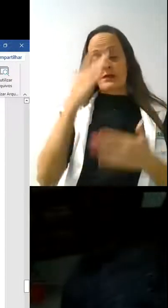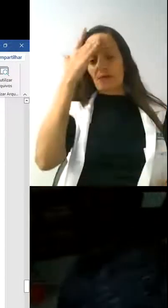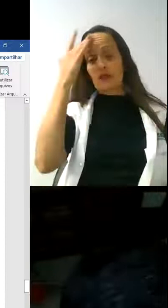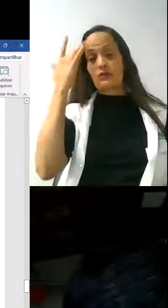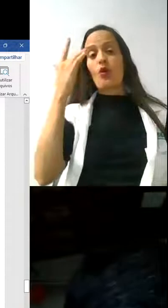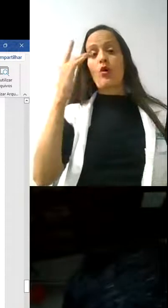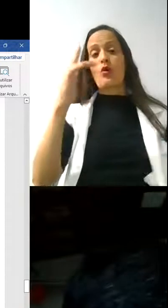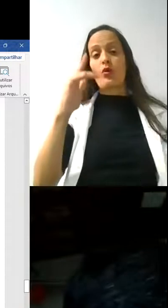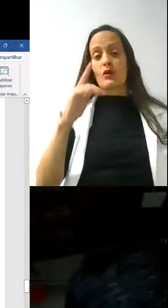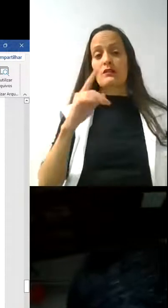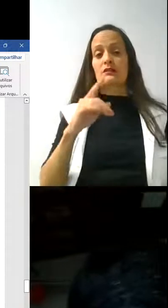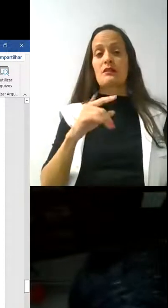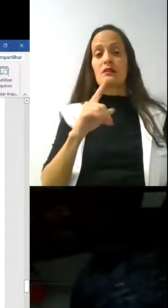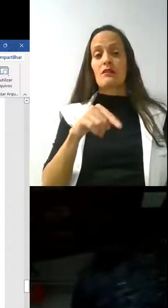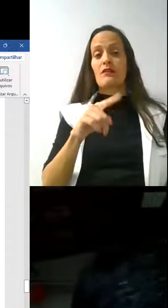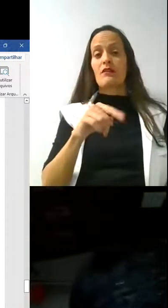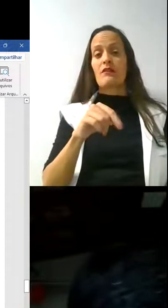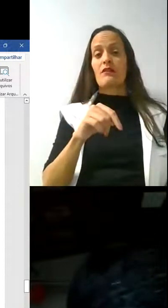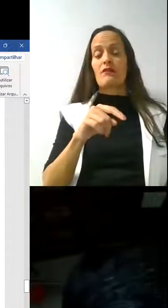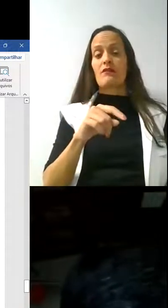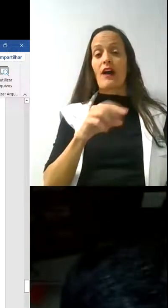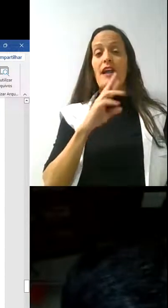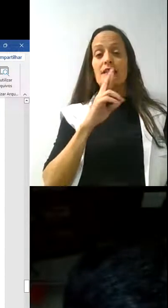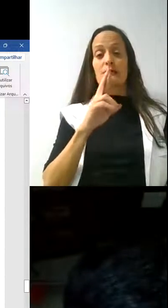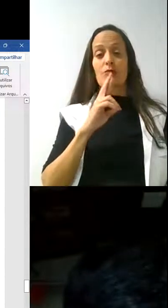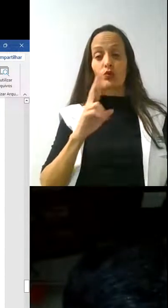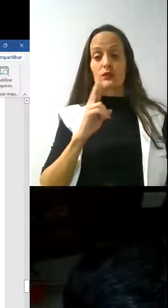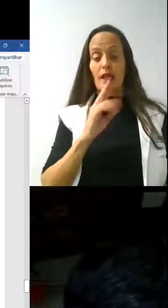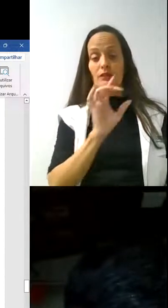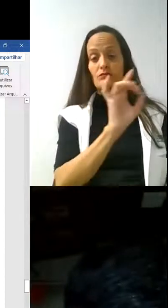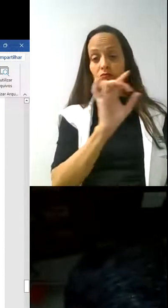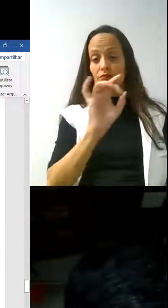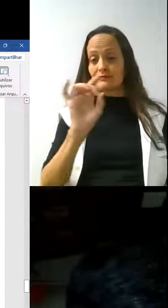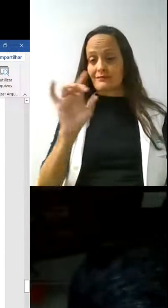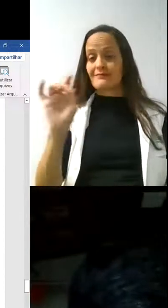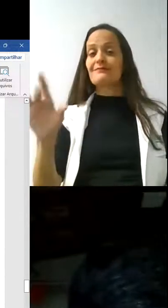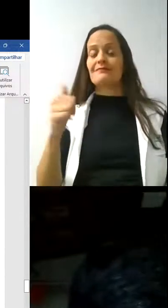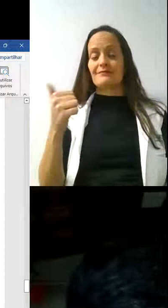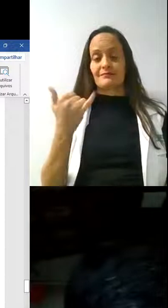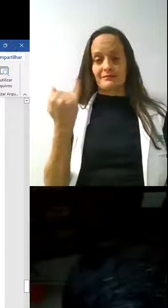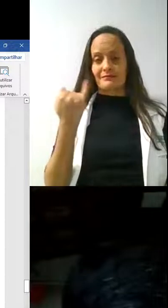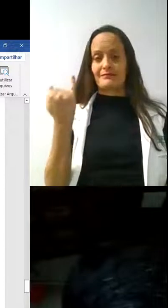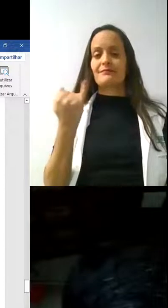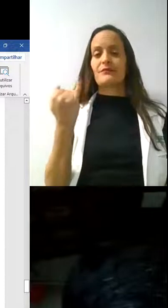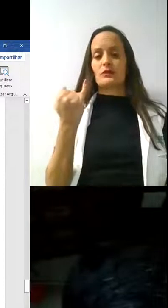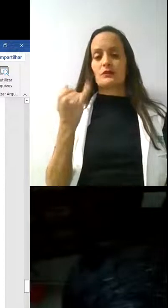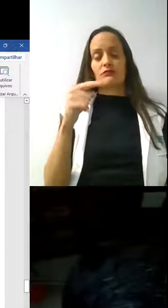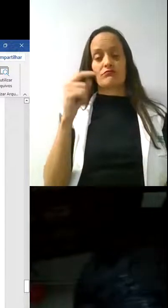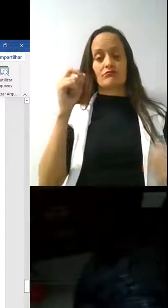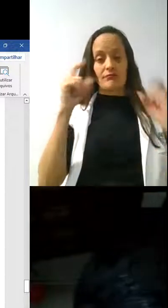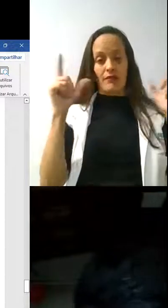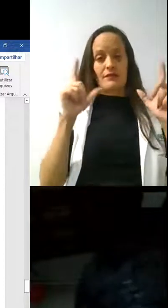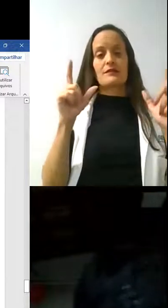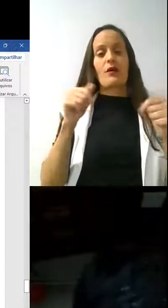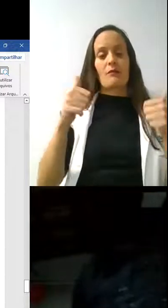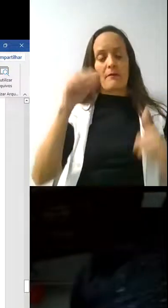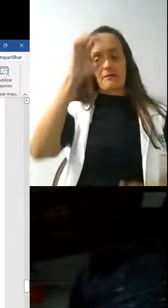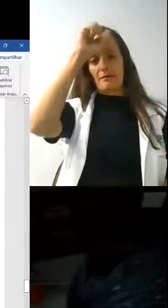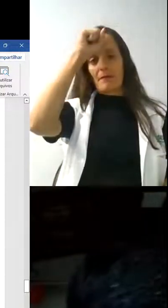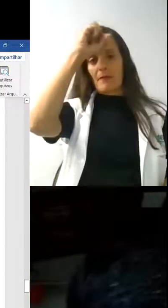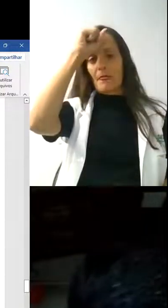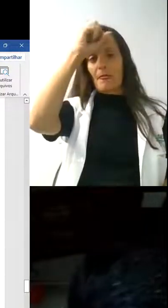1000, por 100 e divide Por 1000. por 1000. Exatamente. Sim. Eu vou